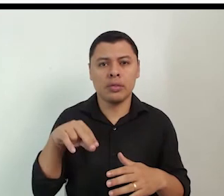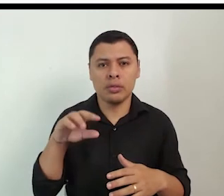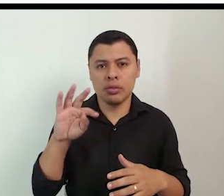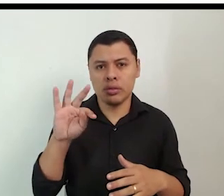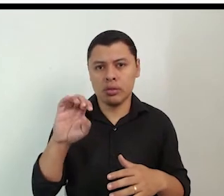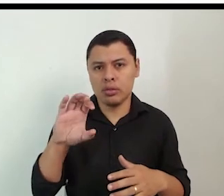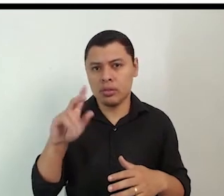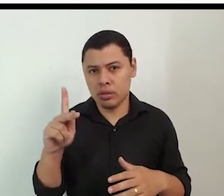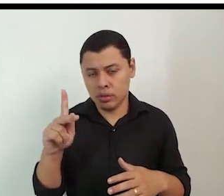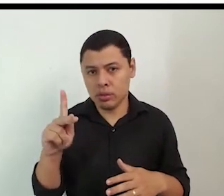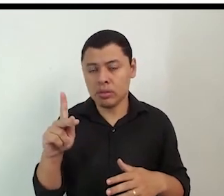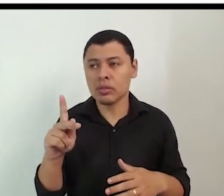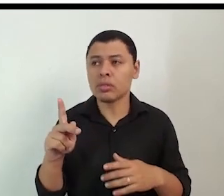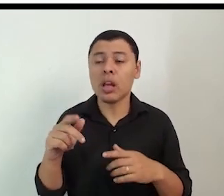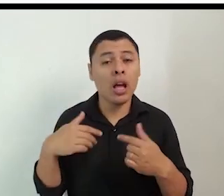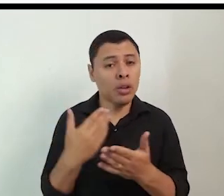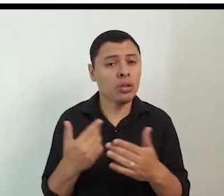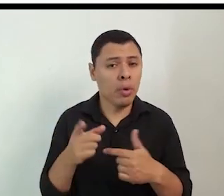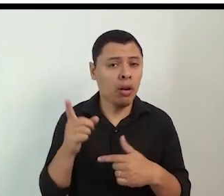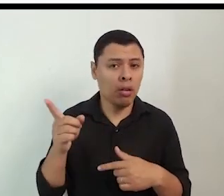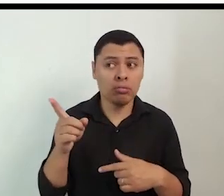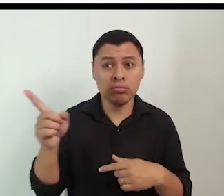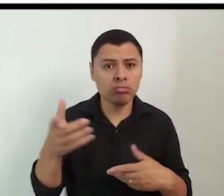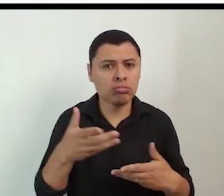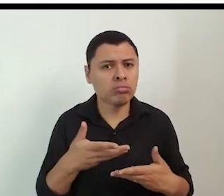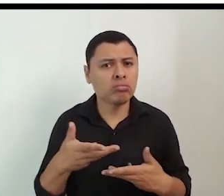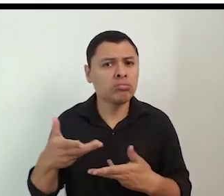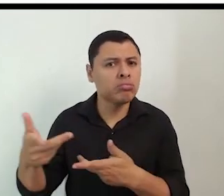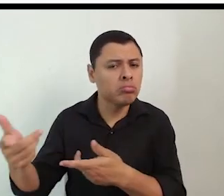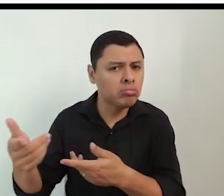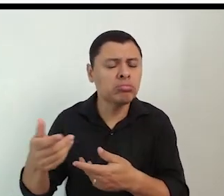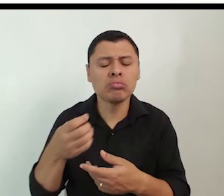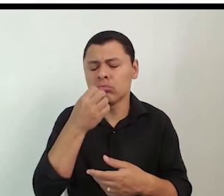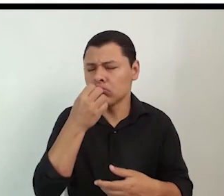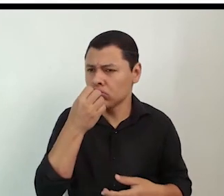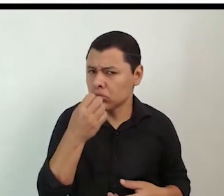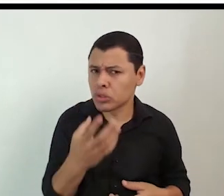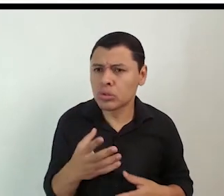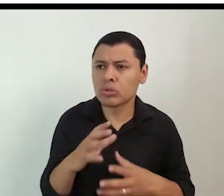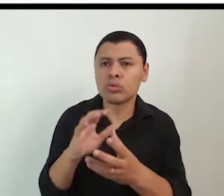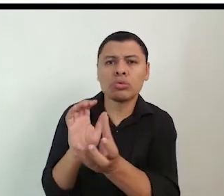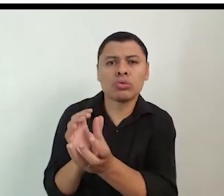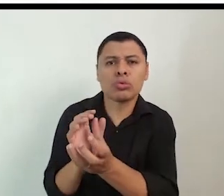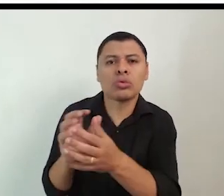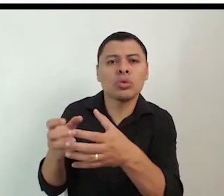hoje. E fui super bem recebida pela parte de people,